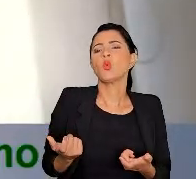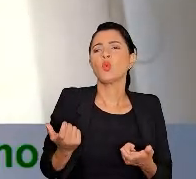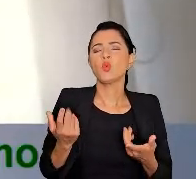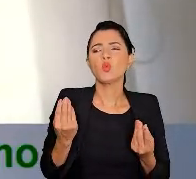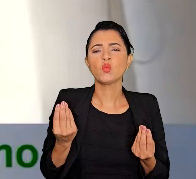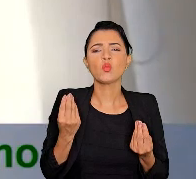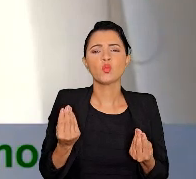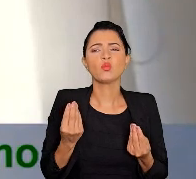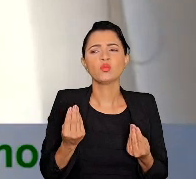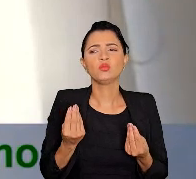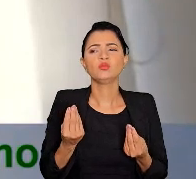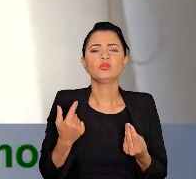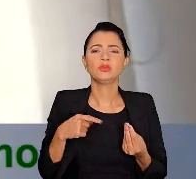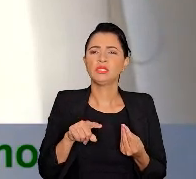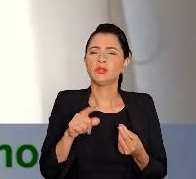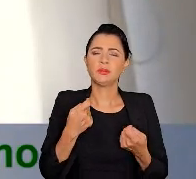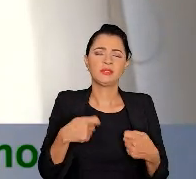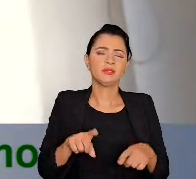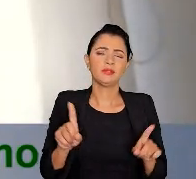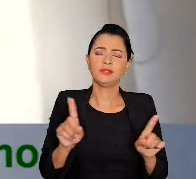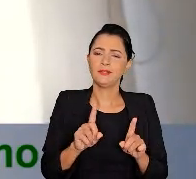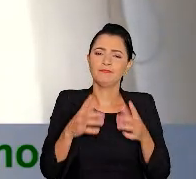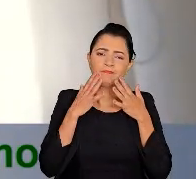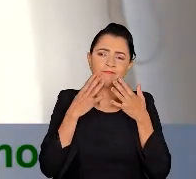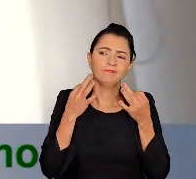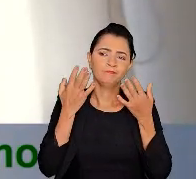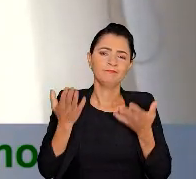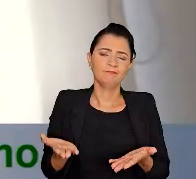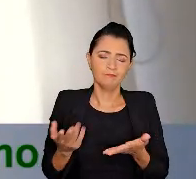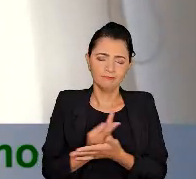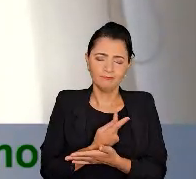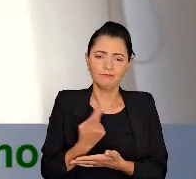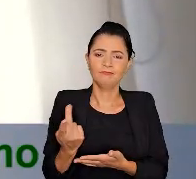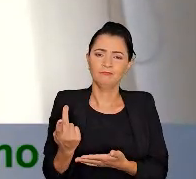a rigor não deveria, né? Essa nossa